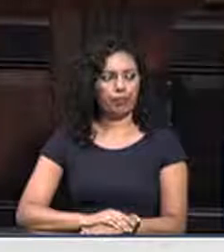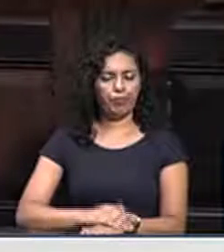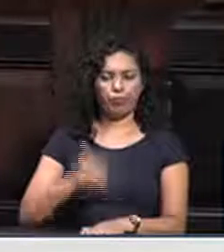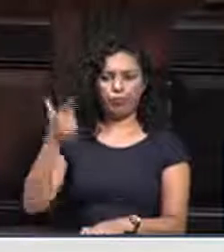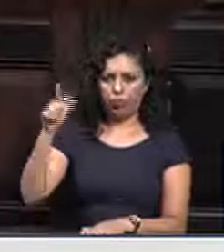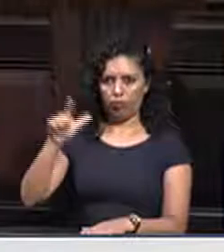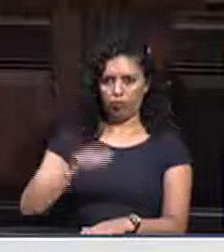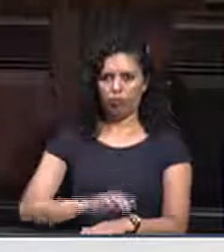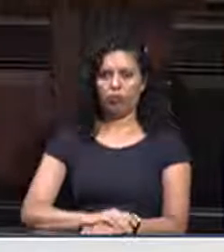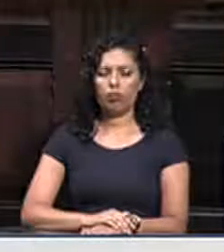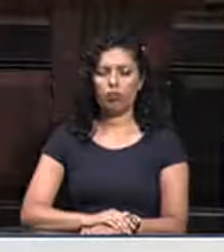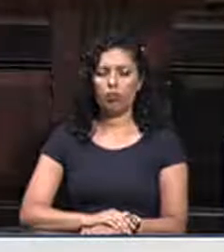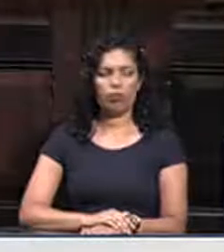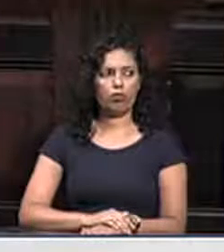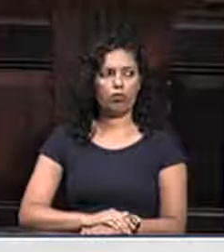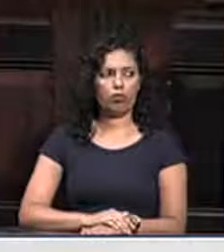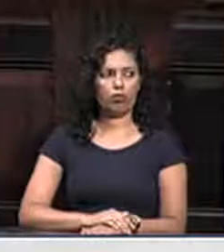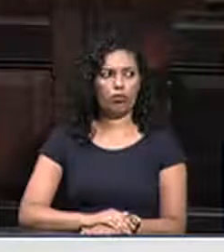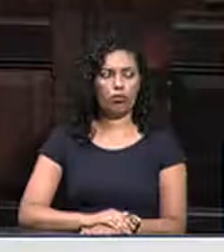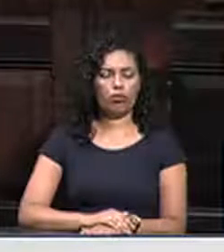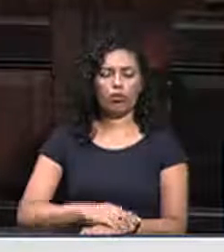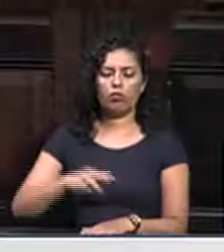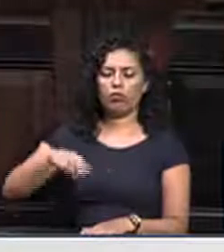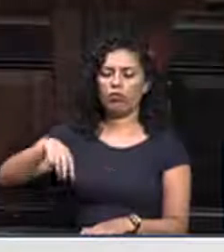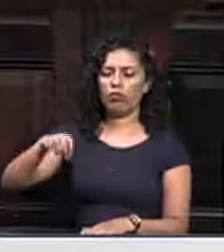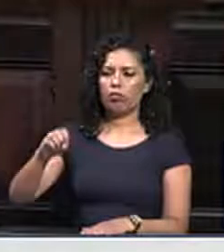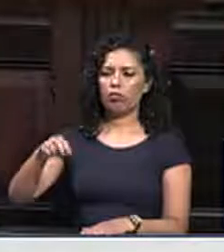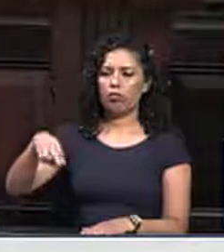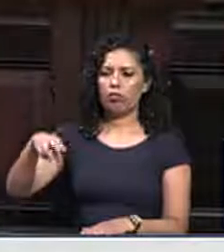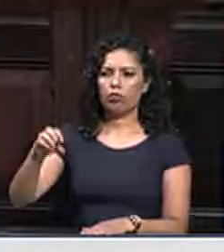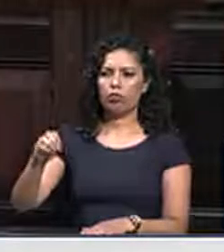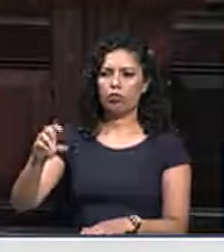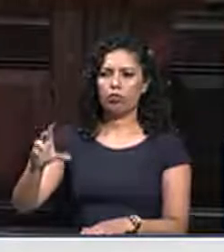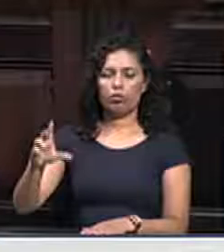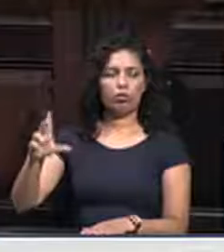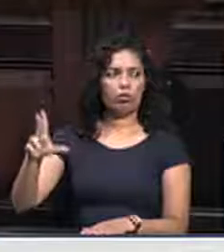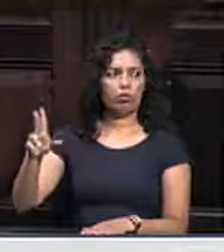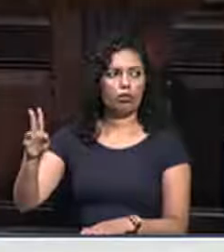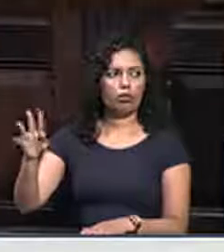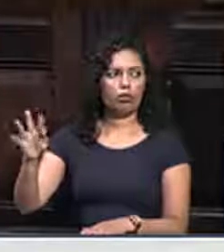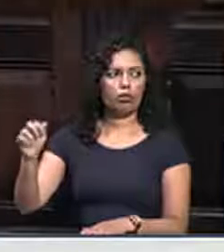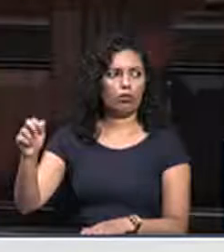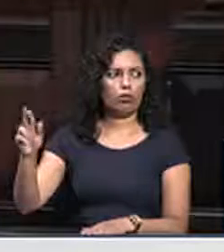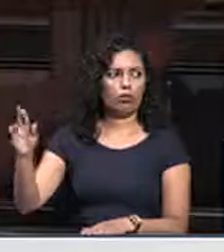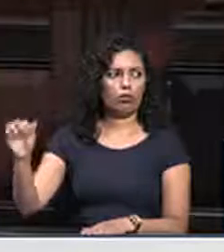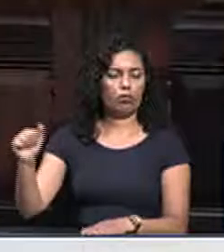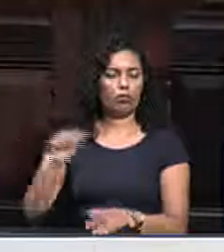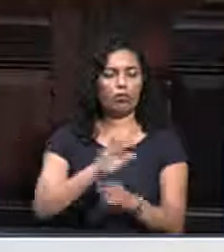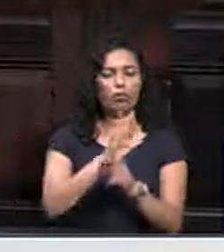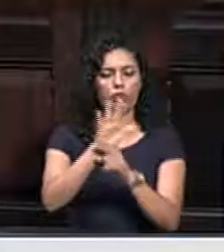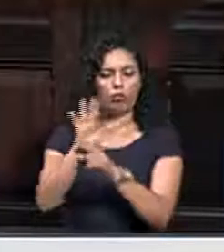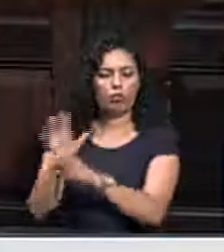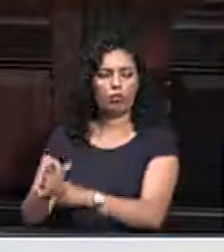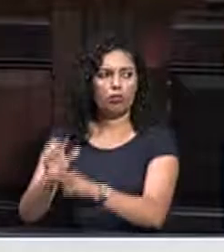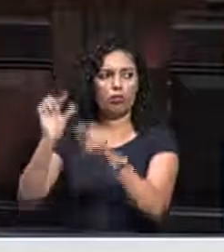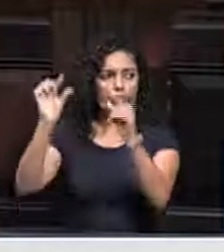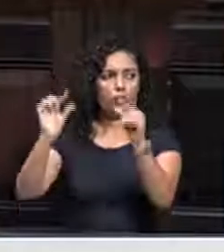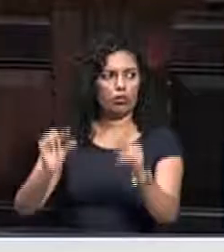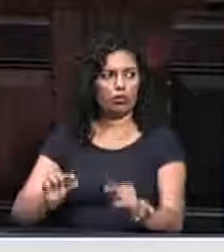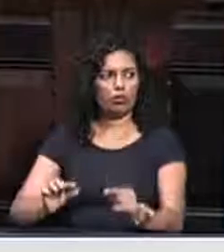Outro ponto: a monocultura vai ajudar a dinamizar áreas